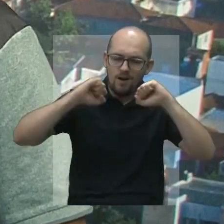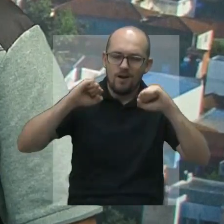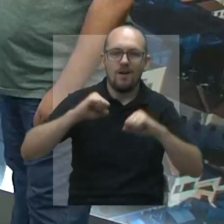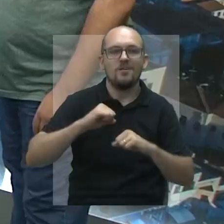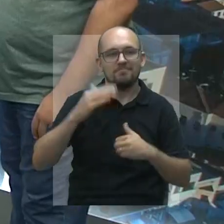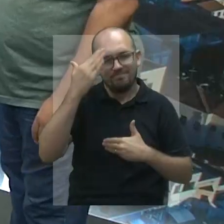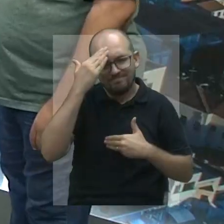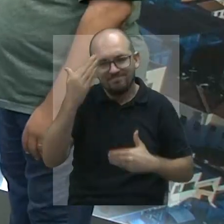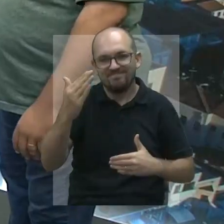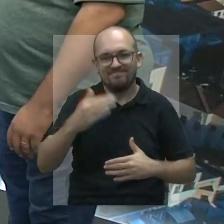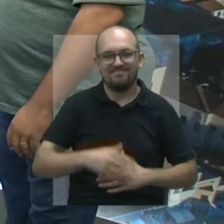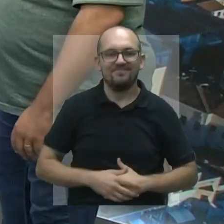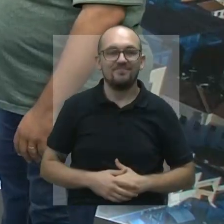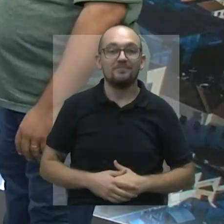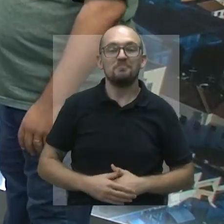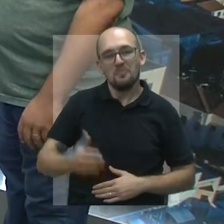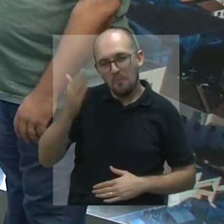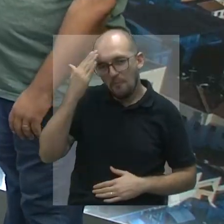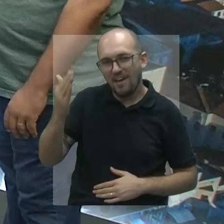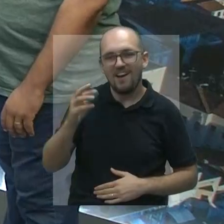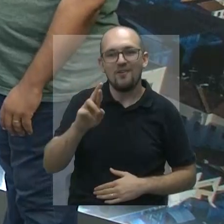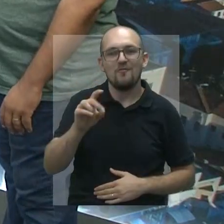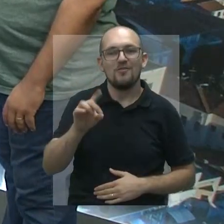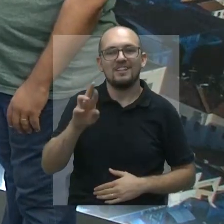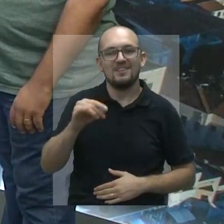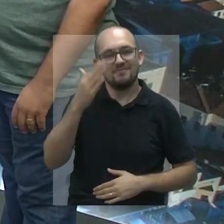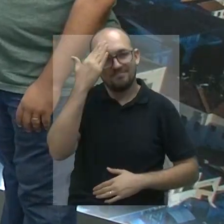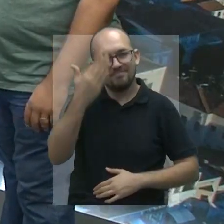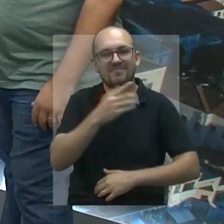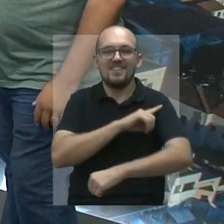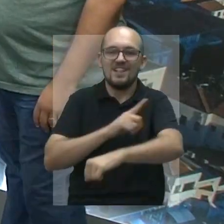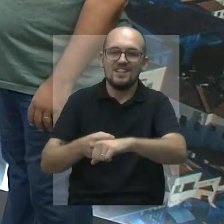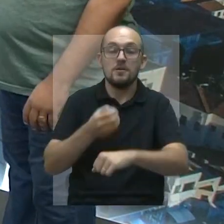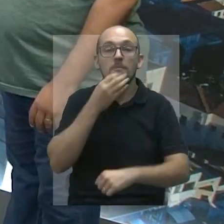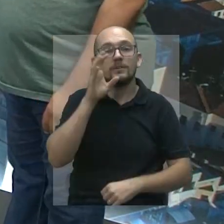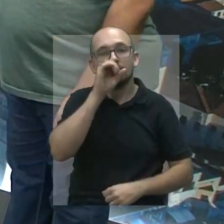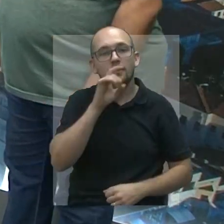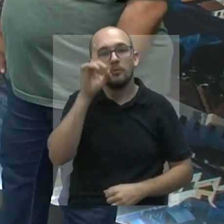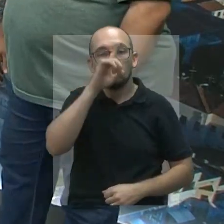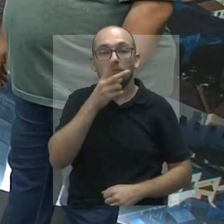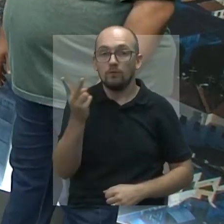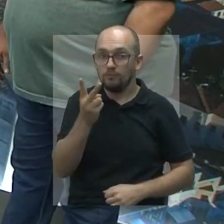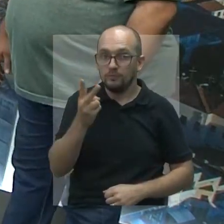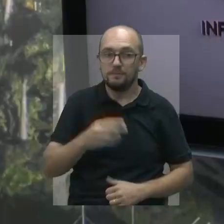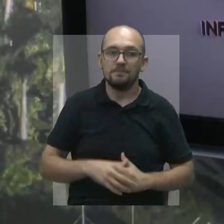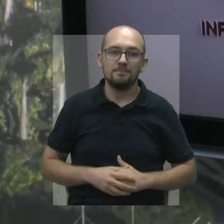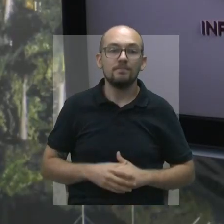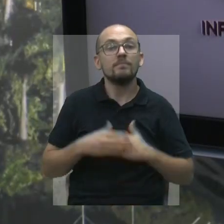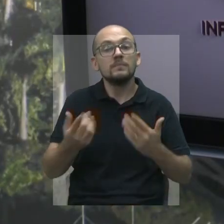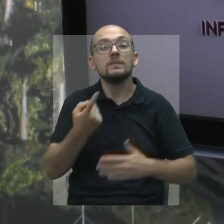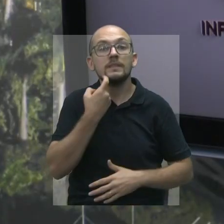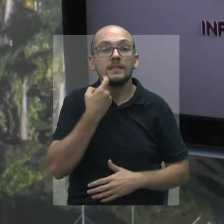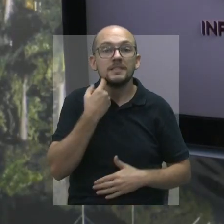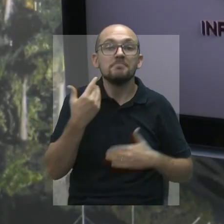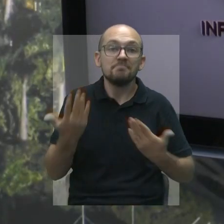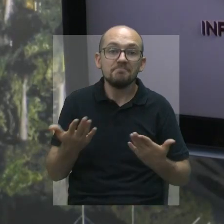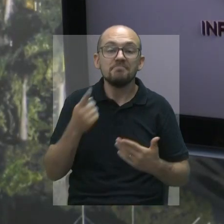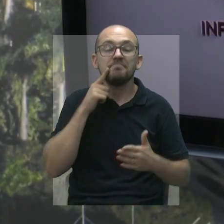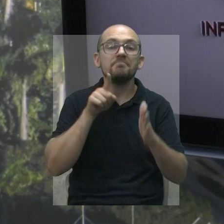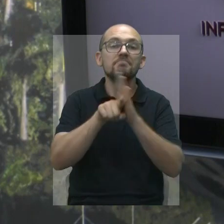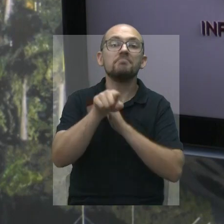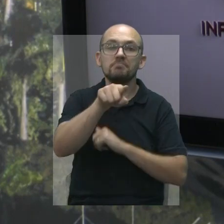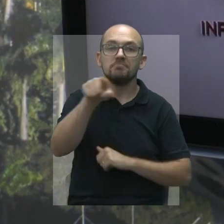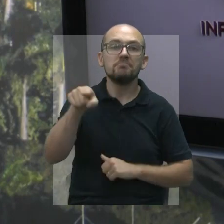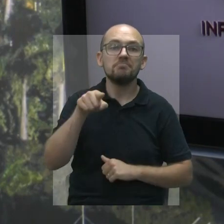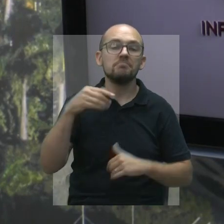Muito obrigado. Legal. Valeu, Rodrigo. Obrigado, Danilo, pelas informações. Um bom fim de semana para vocês. E como sextou, eu quero saber com você aí de casa. Você